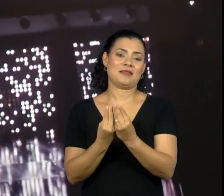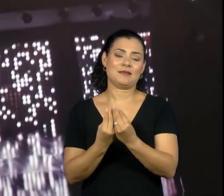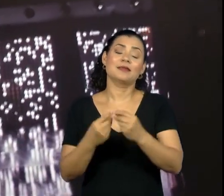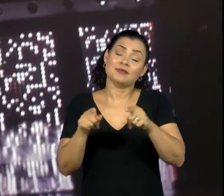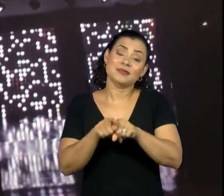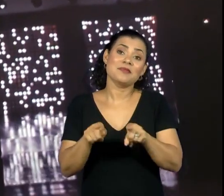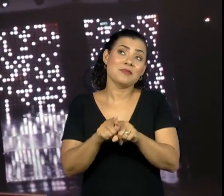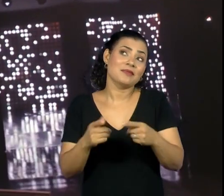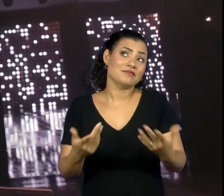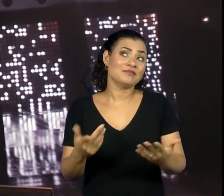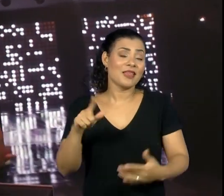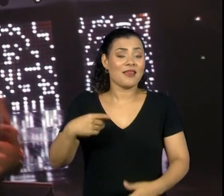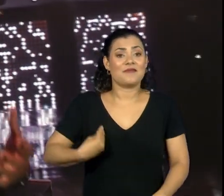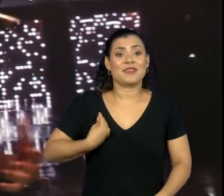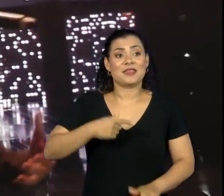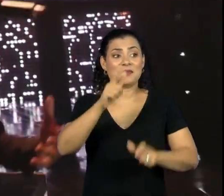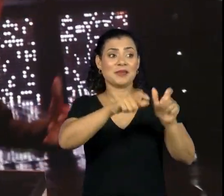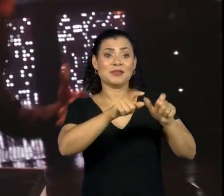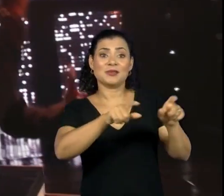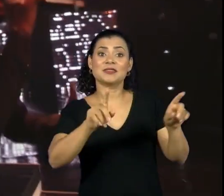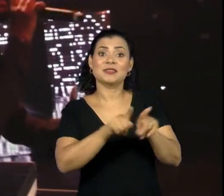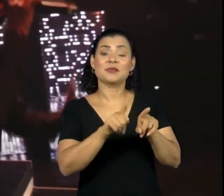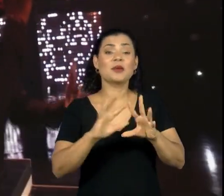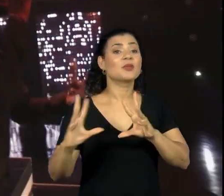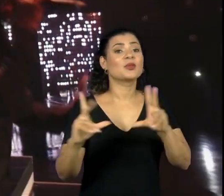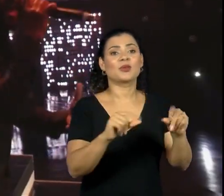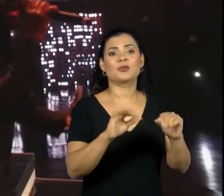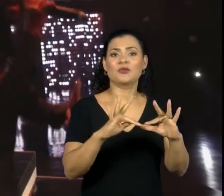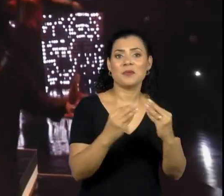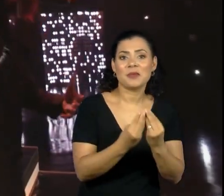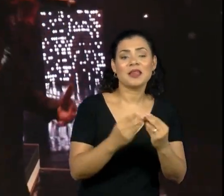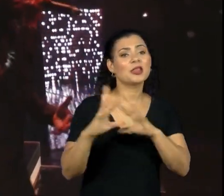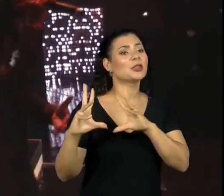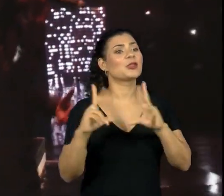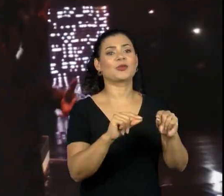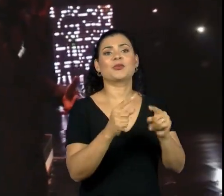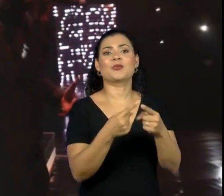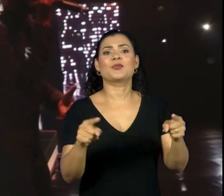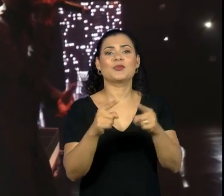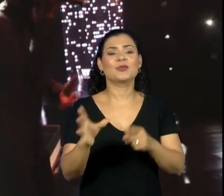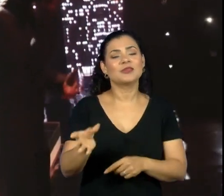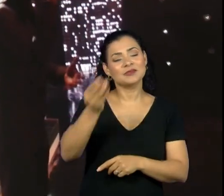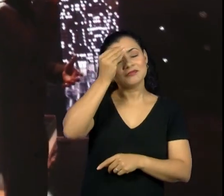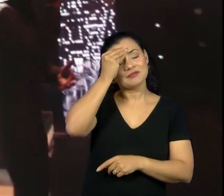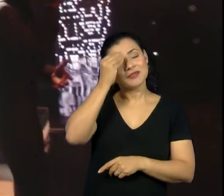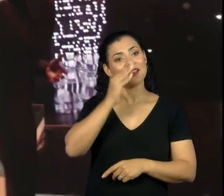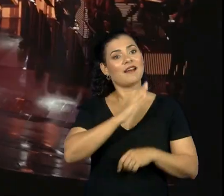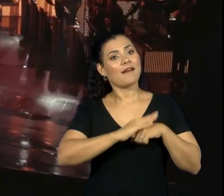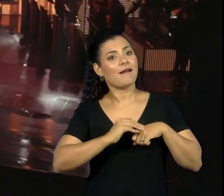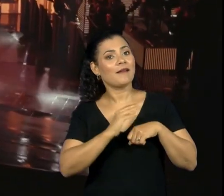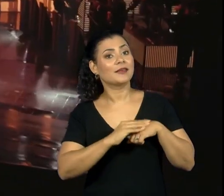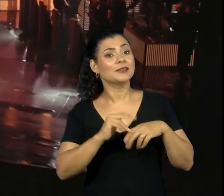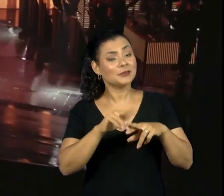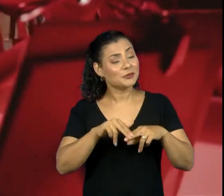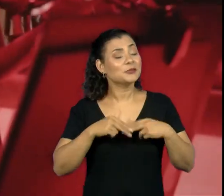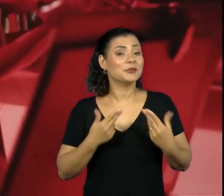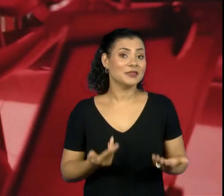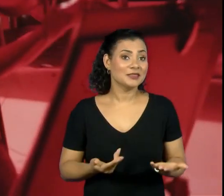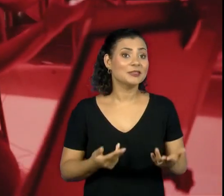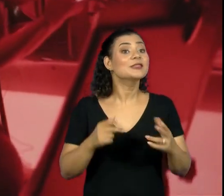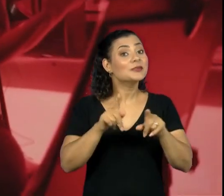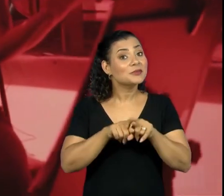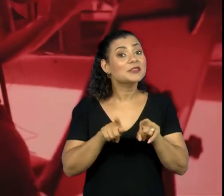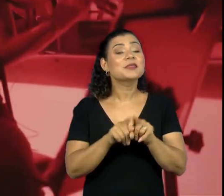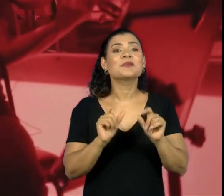acaba fazendo parte da vida das pessoas também, porque todo mundo tem família, todo mundo tem músicas que fazem parte da família. Tem, por exemplo, Retalhos